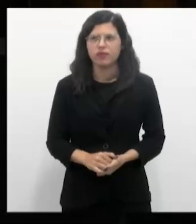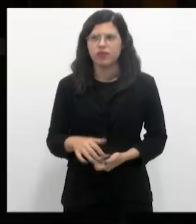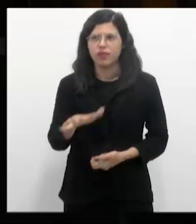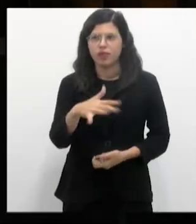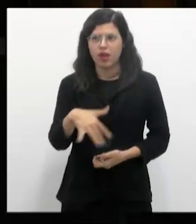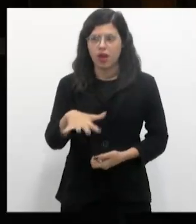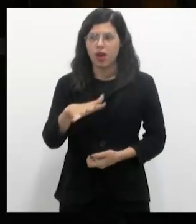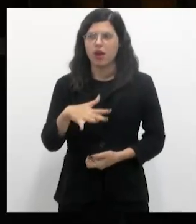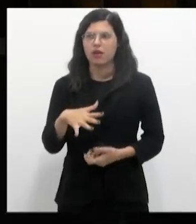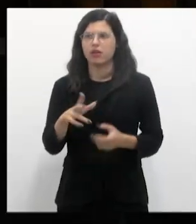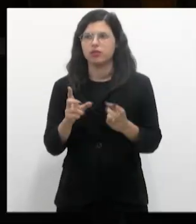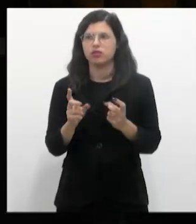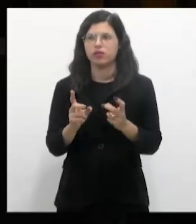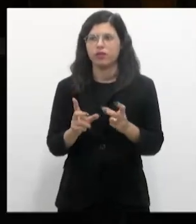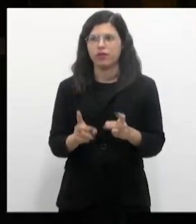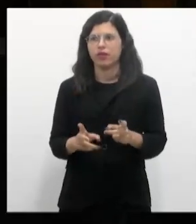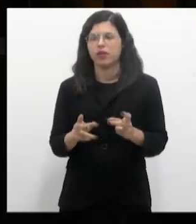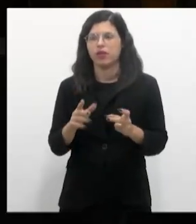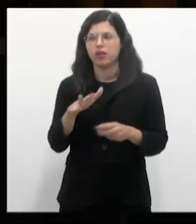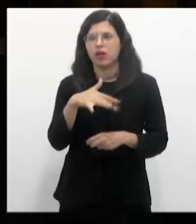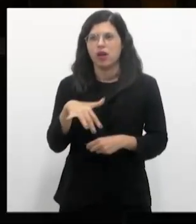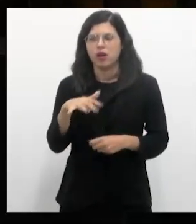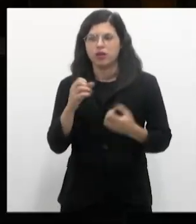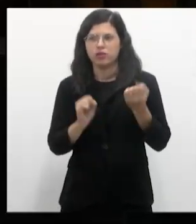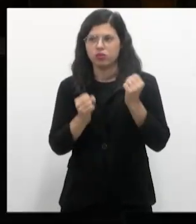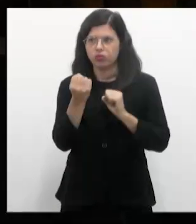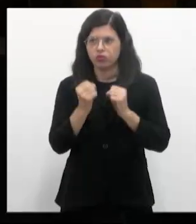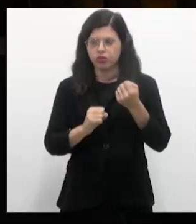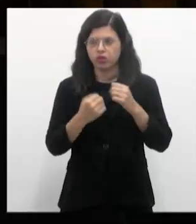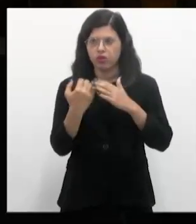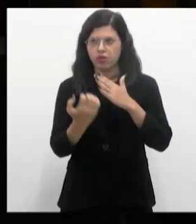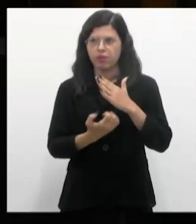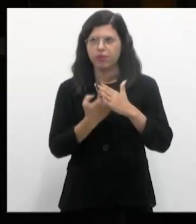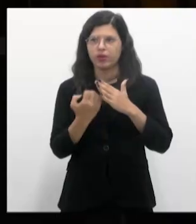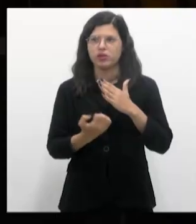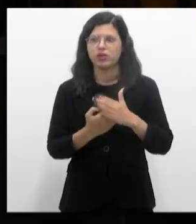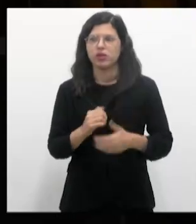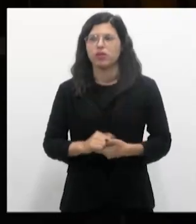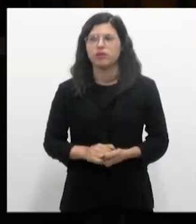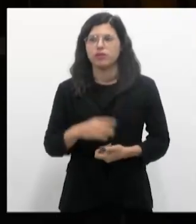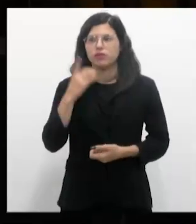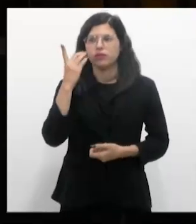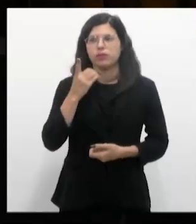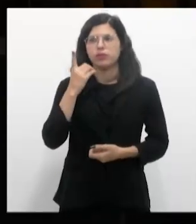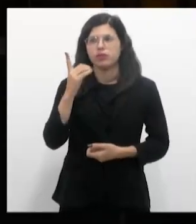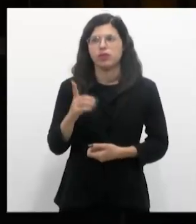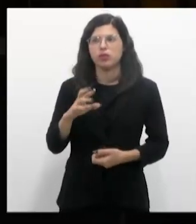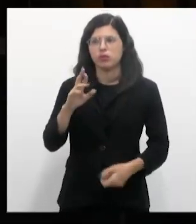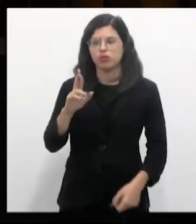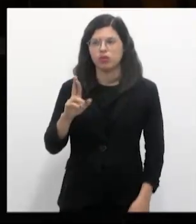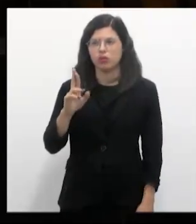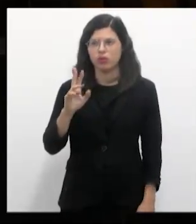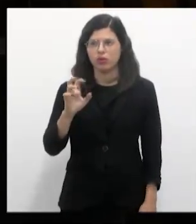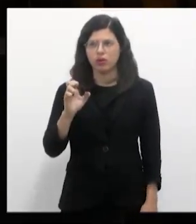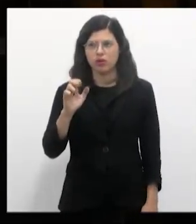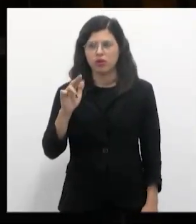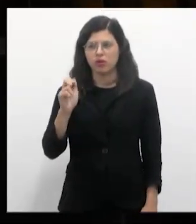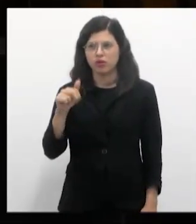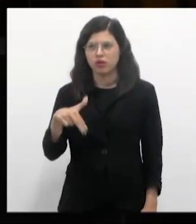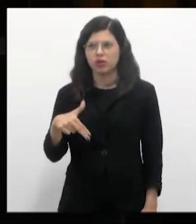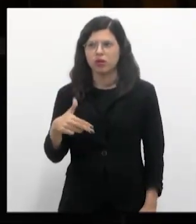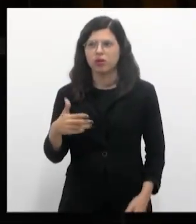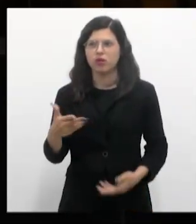do comércio, na área industrial, empresarial. Deputado Renan Jordi, eu te convido, e todos os